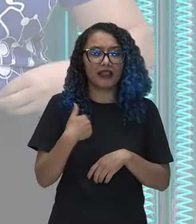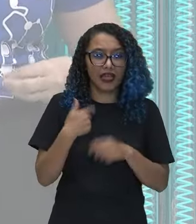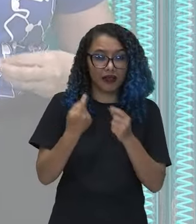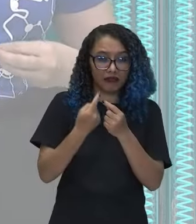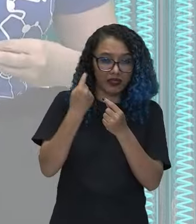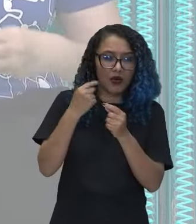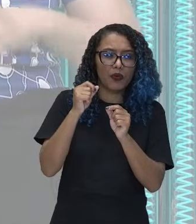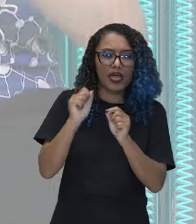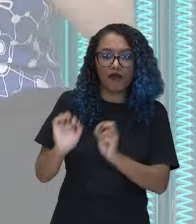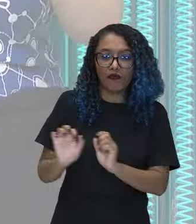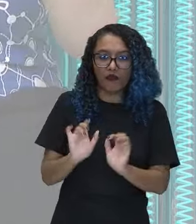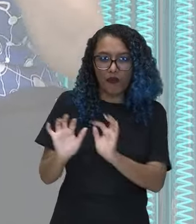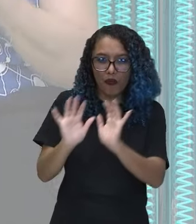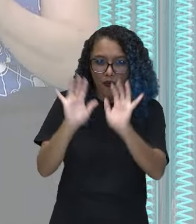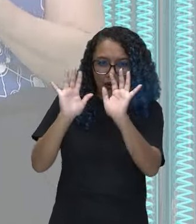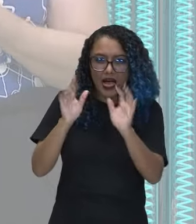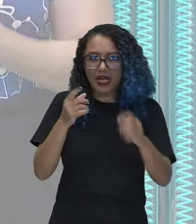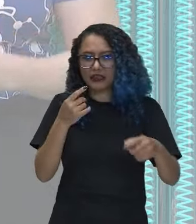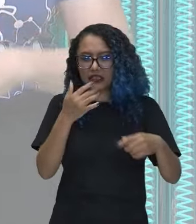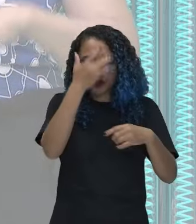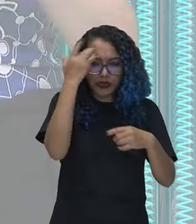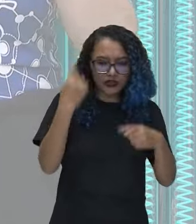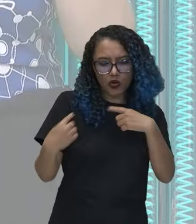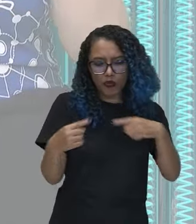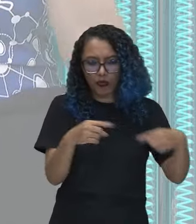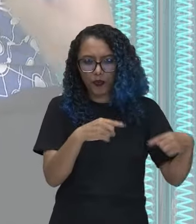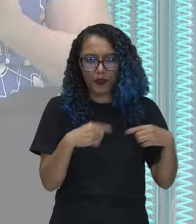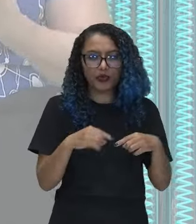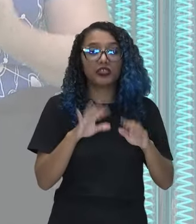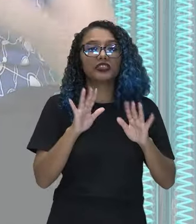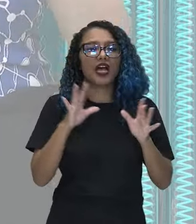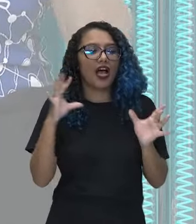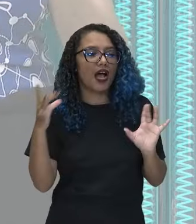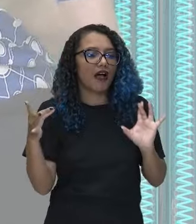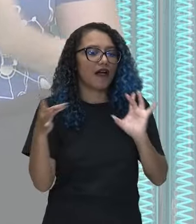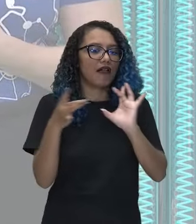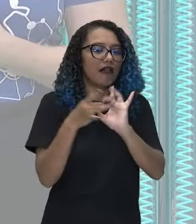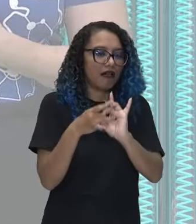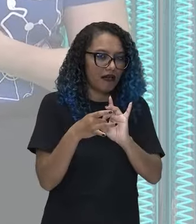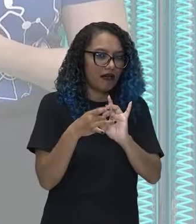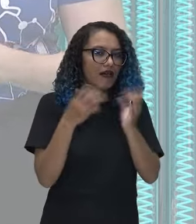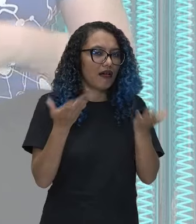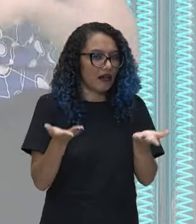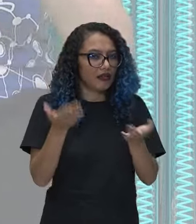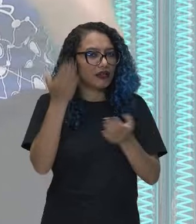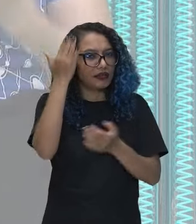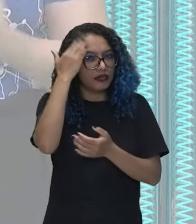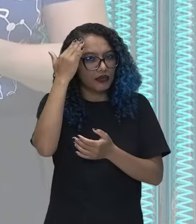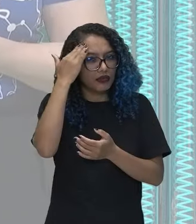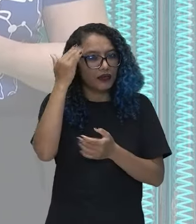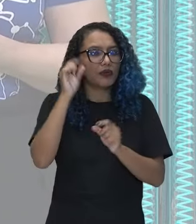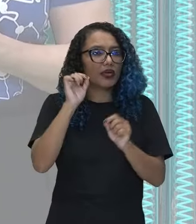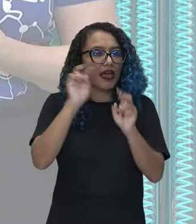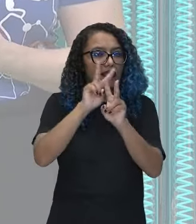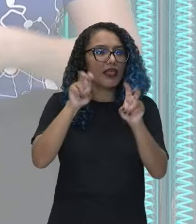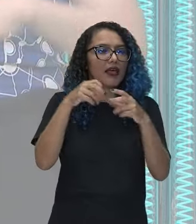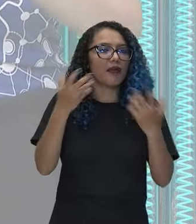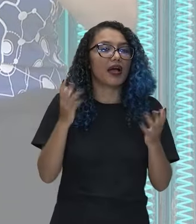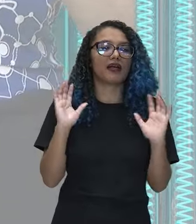fumaça, muita gente reunida, você já vai, né, entender que estão falando de clima,